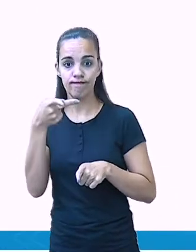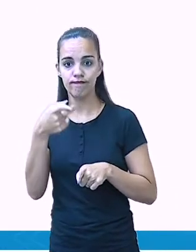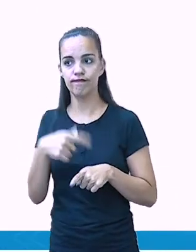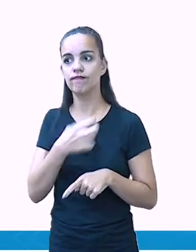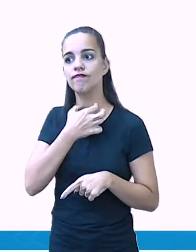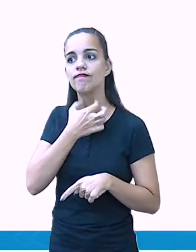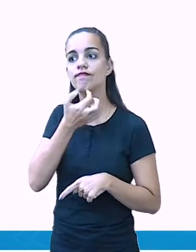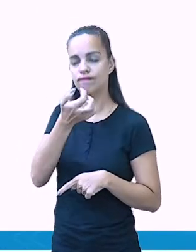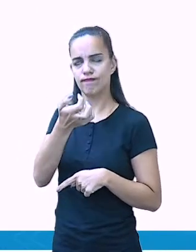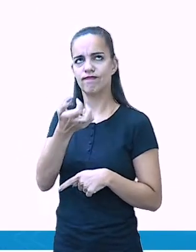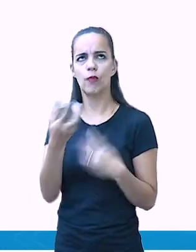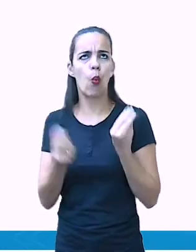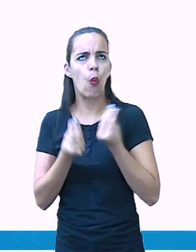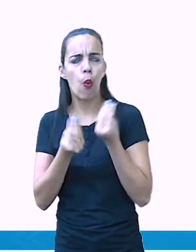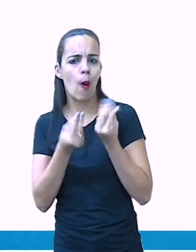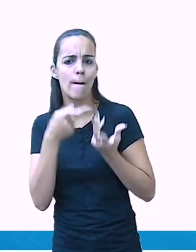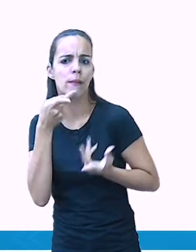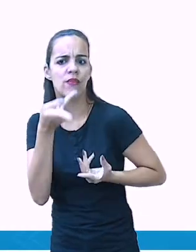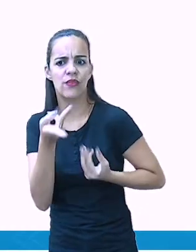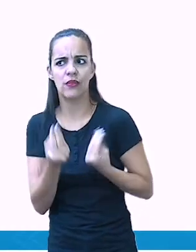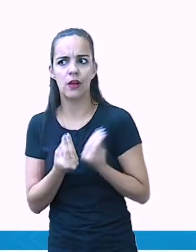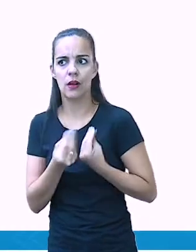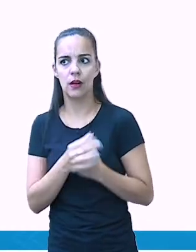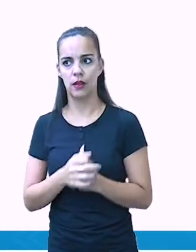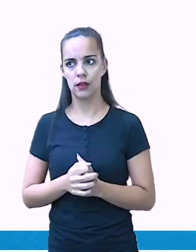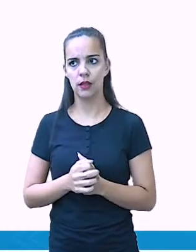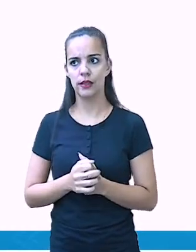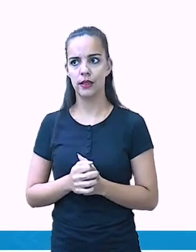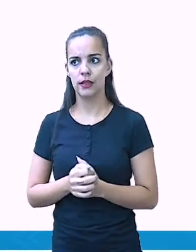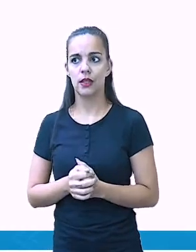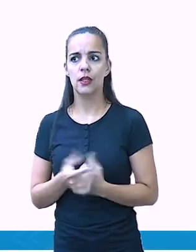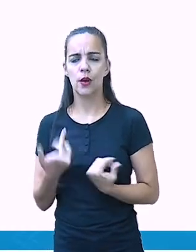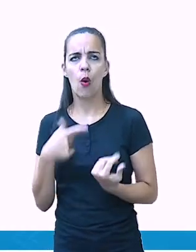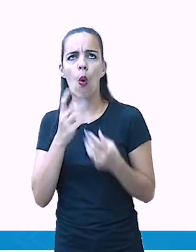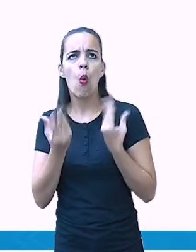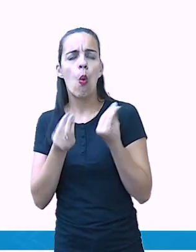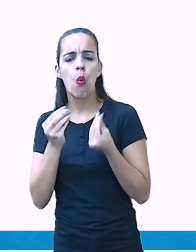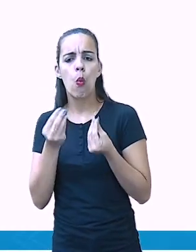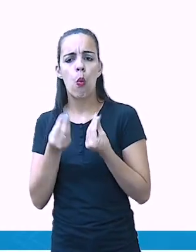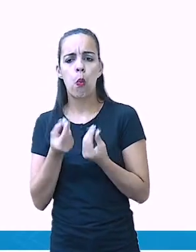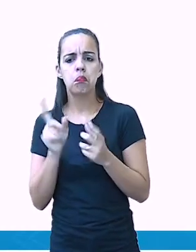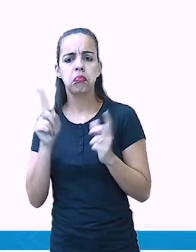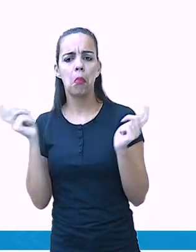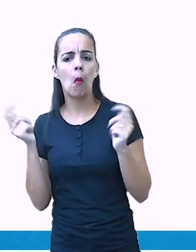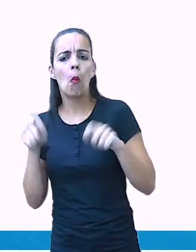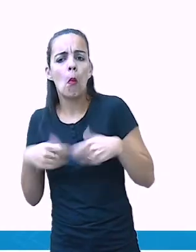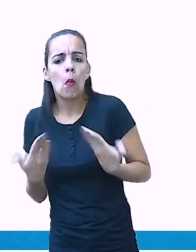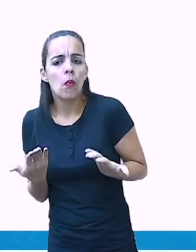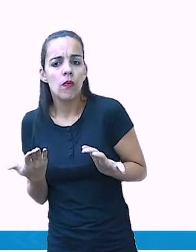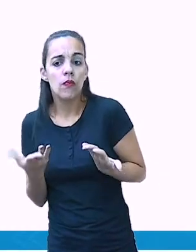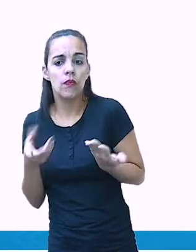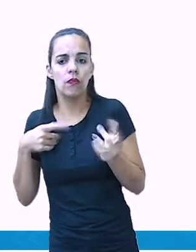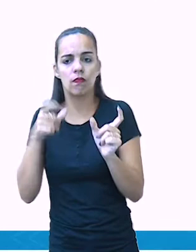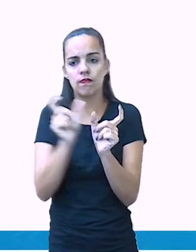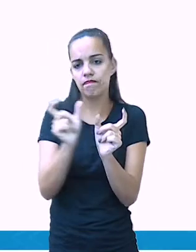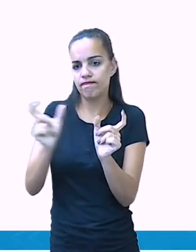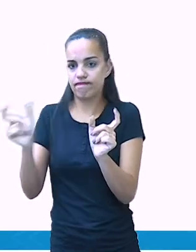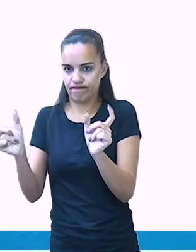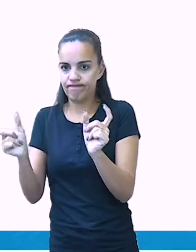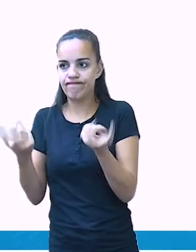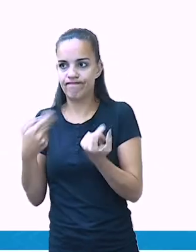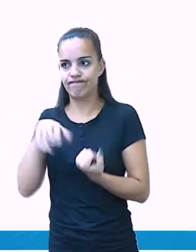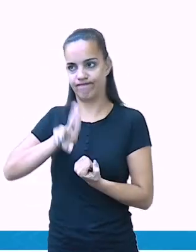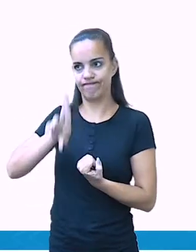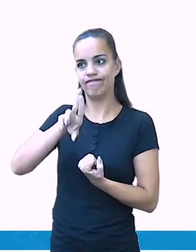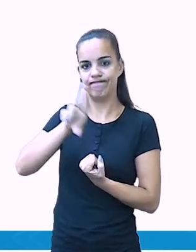vou pronunciar essa palavra e saber qual é a sílaba que eu estou procurando? E também nós temos o